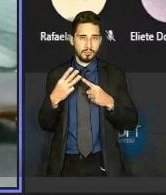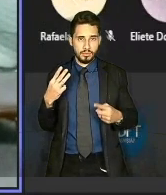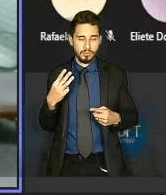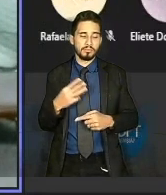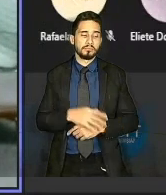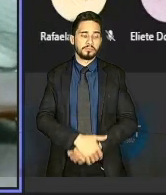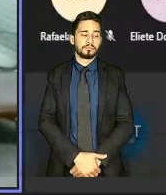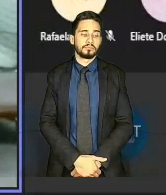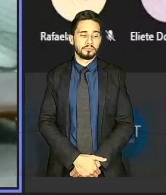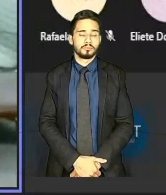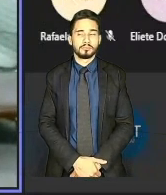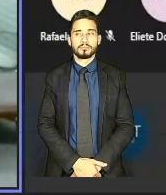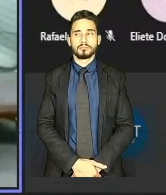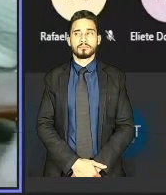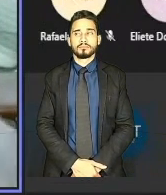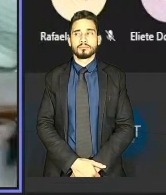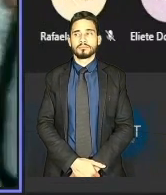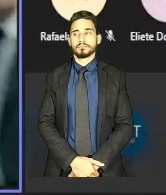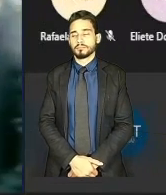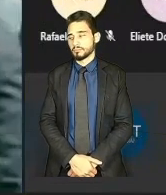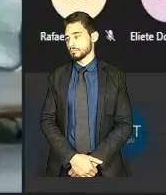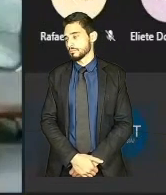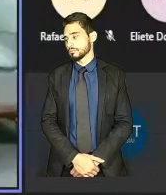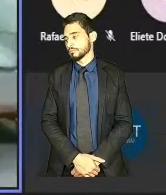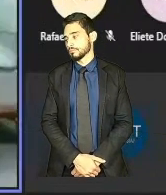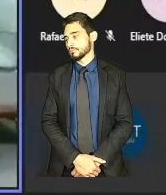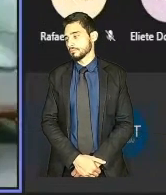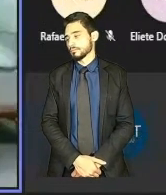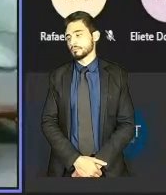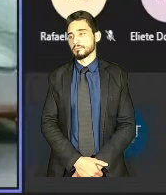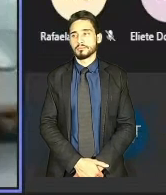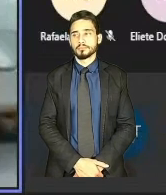Os 3, né? Isso. Cadê a lista?